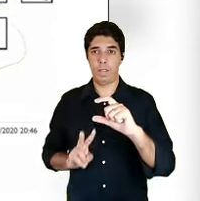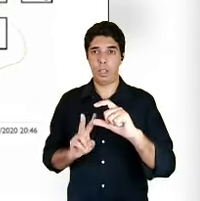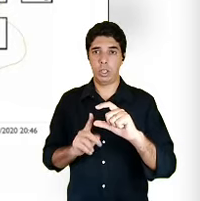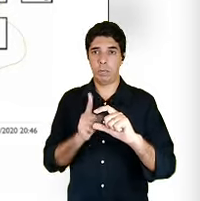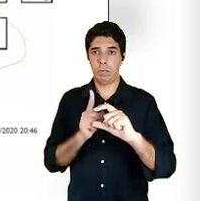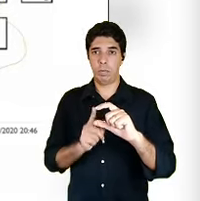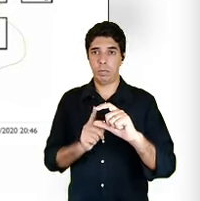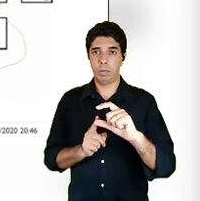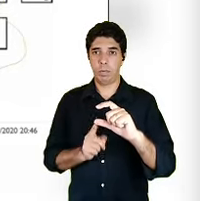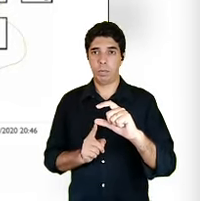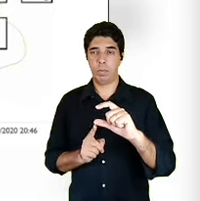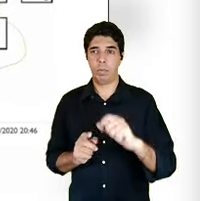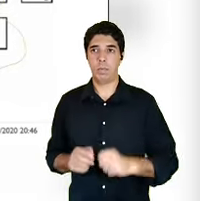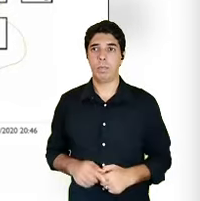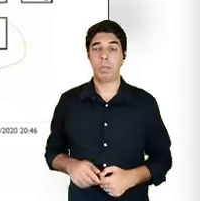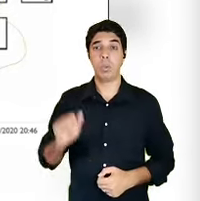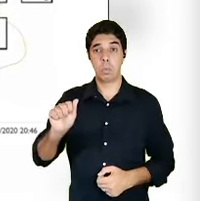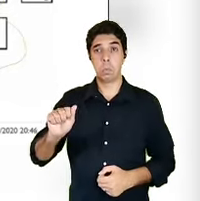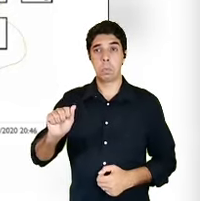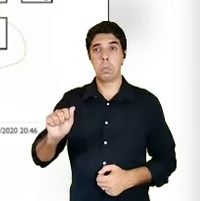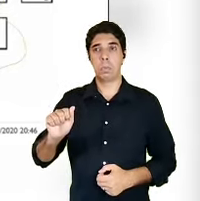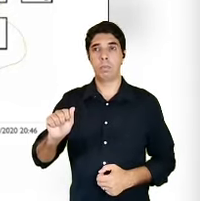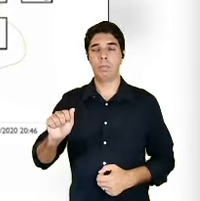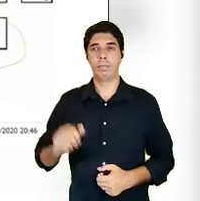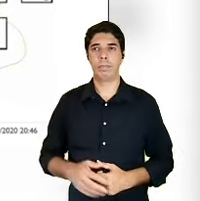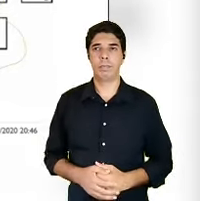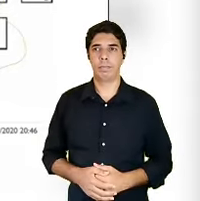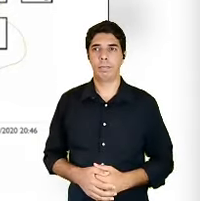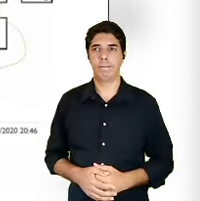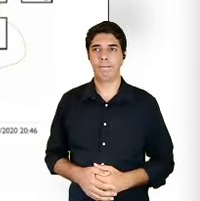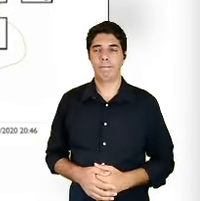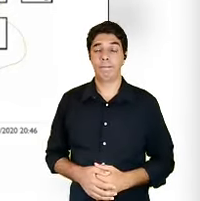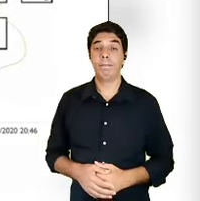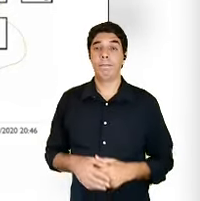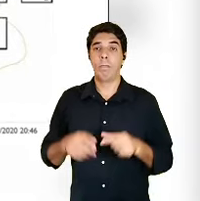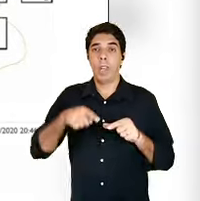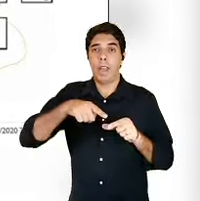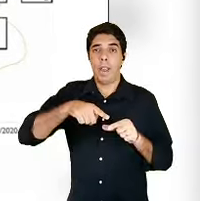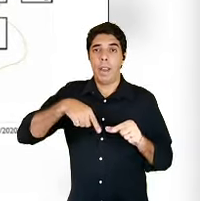Eu estou representando aqui, ó, o A, estou representando esse outro retângulo, e por